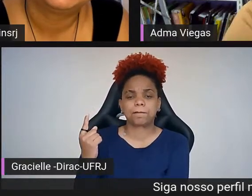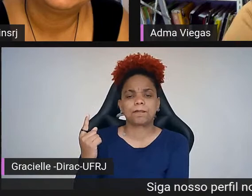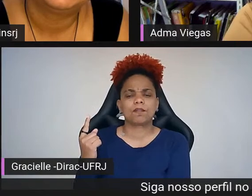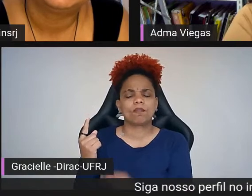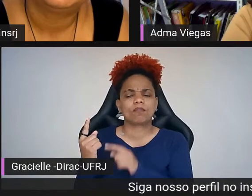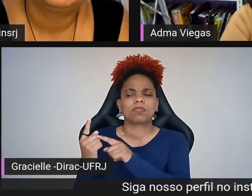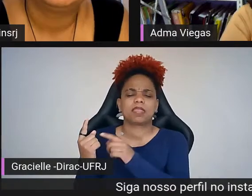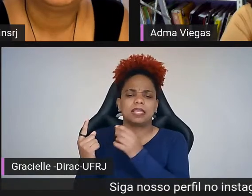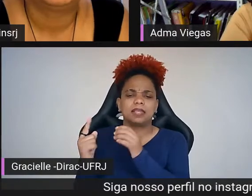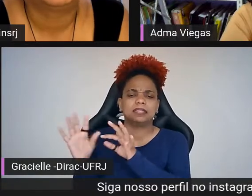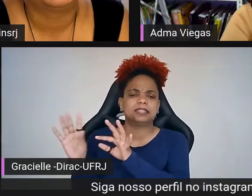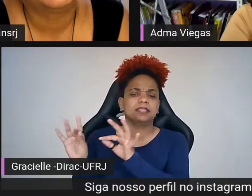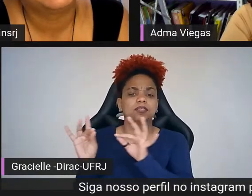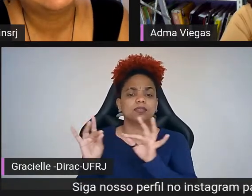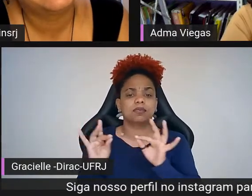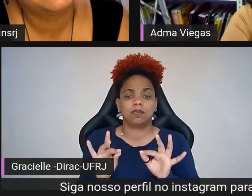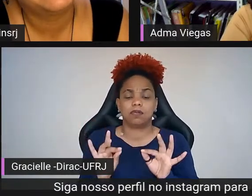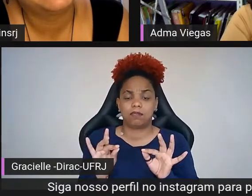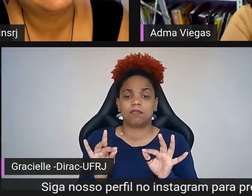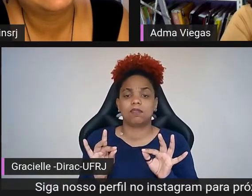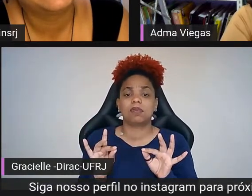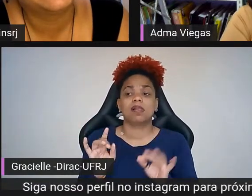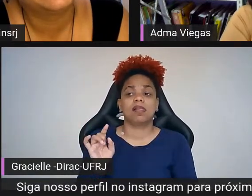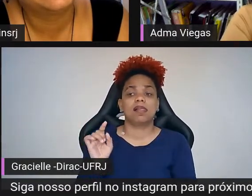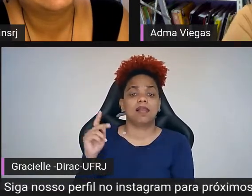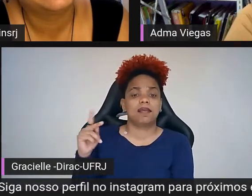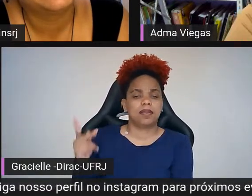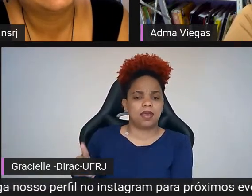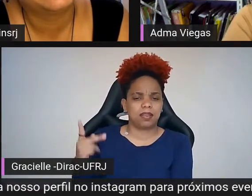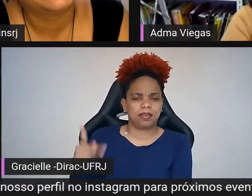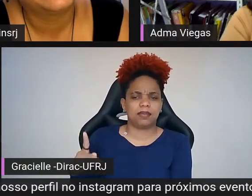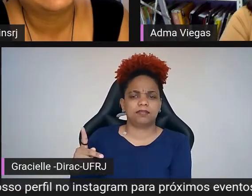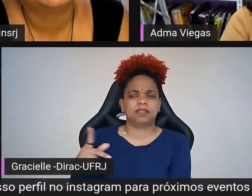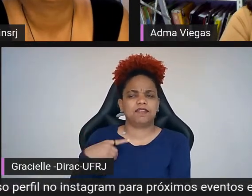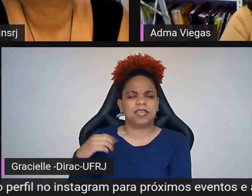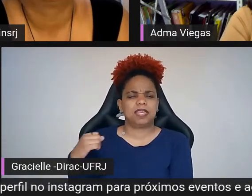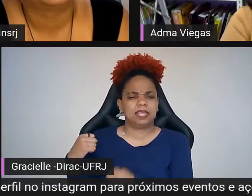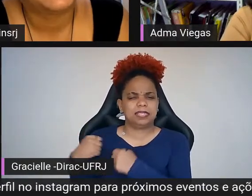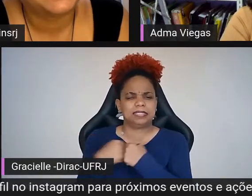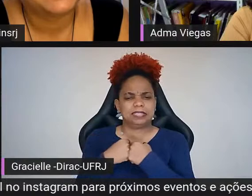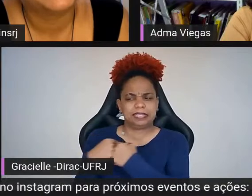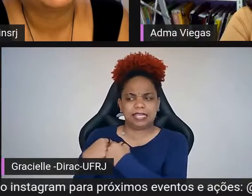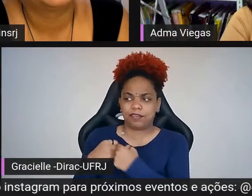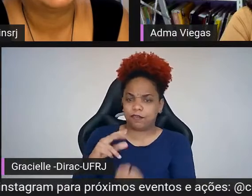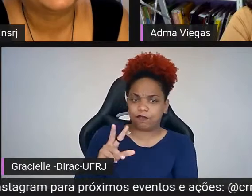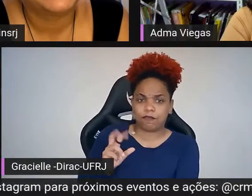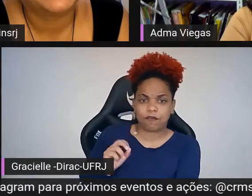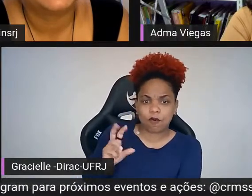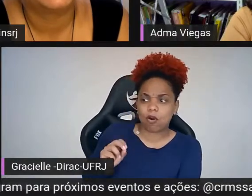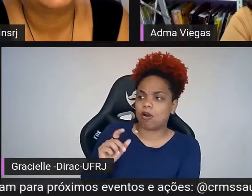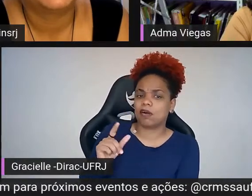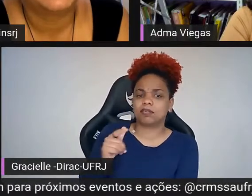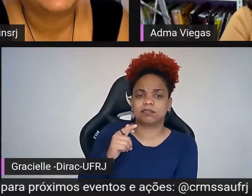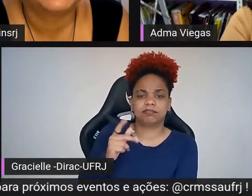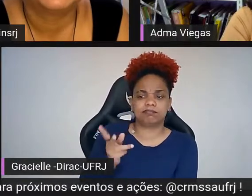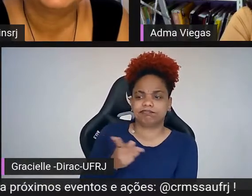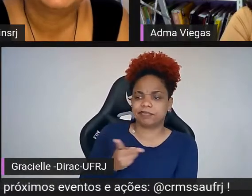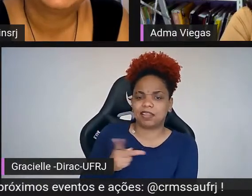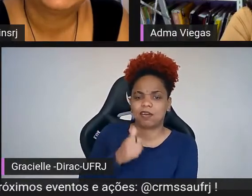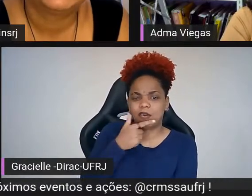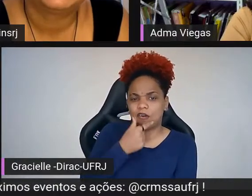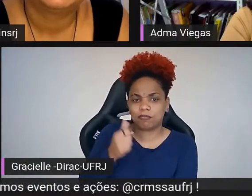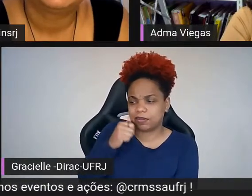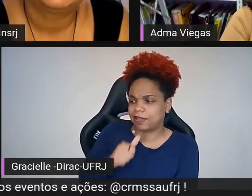citou, né, que ela enfrentou uma resistência dos avós, né, pelo fato de estar se casando com